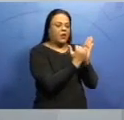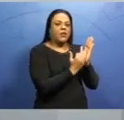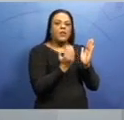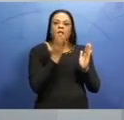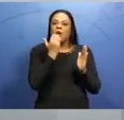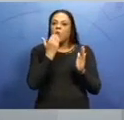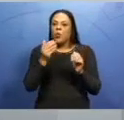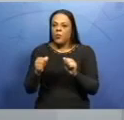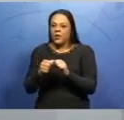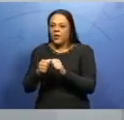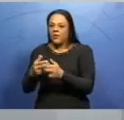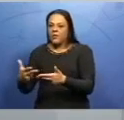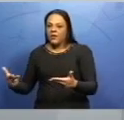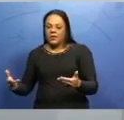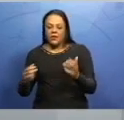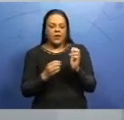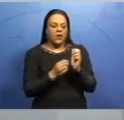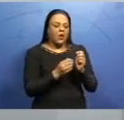financeira?